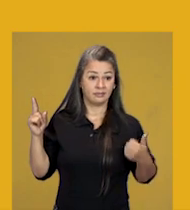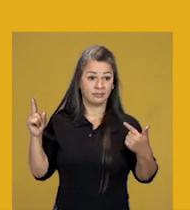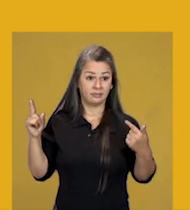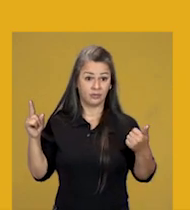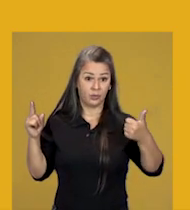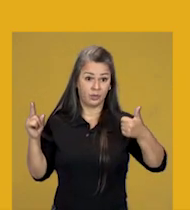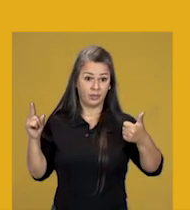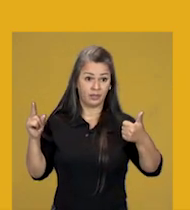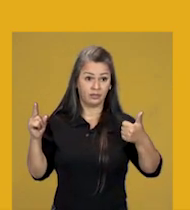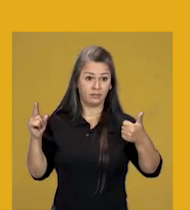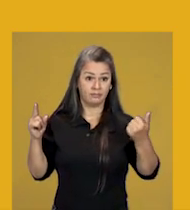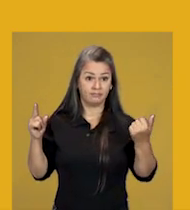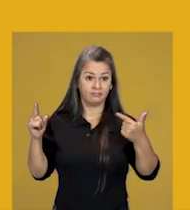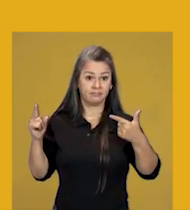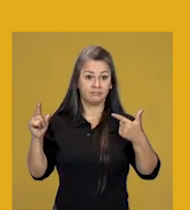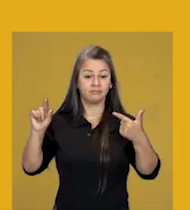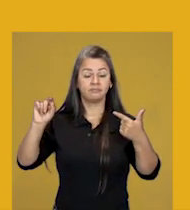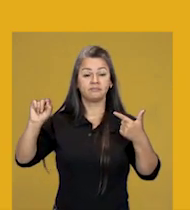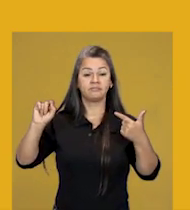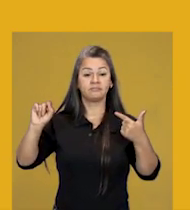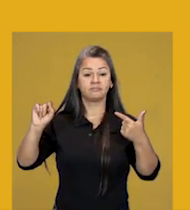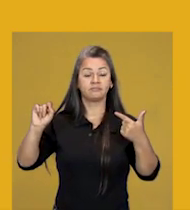17,2 para